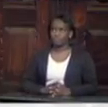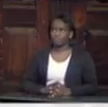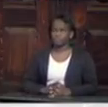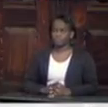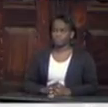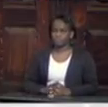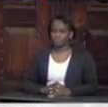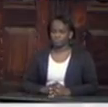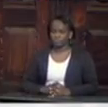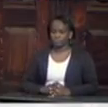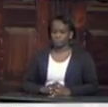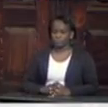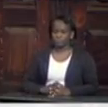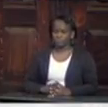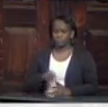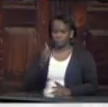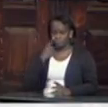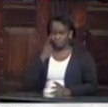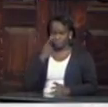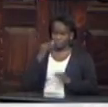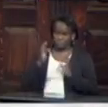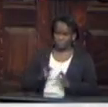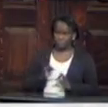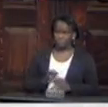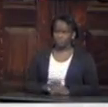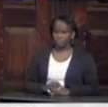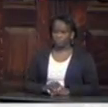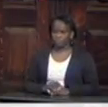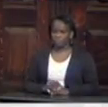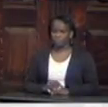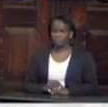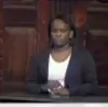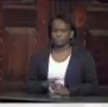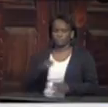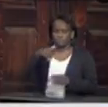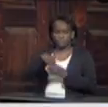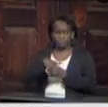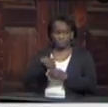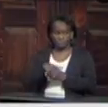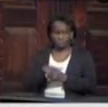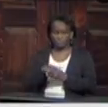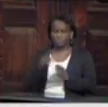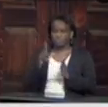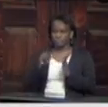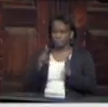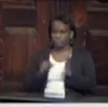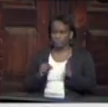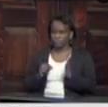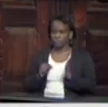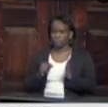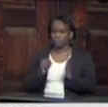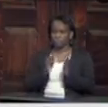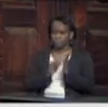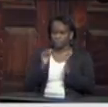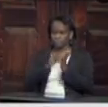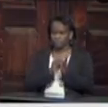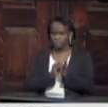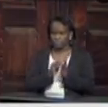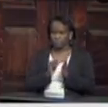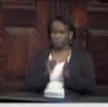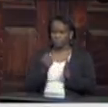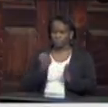e eu vou tentar ver se é isso. Foi votado o destaque da emenda